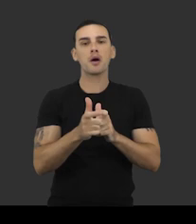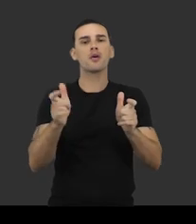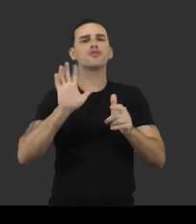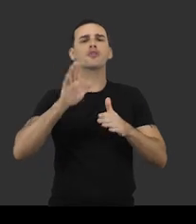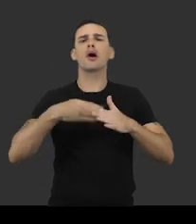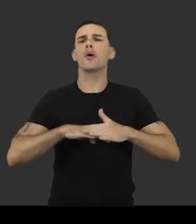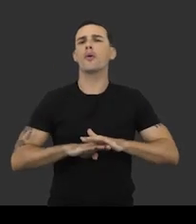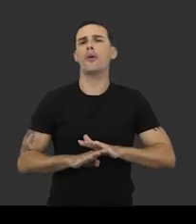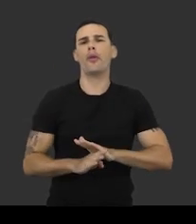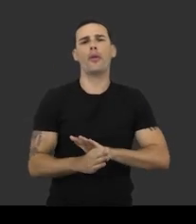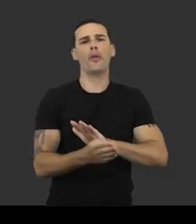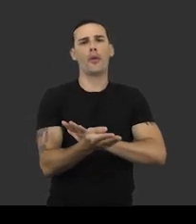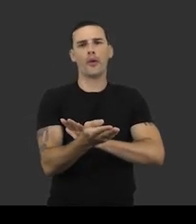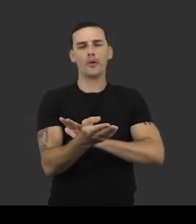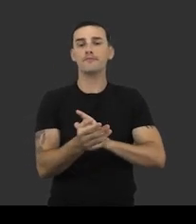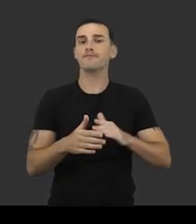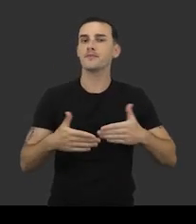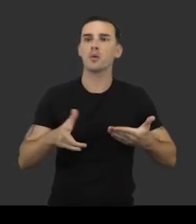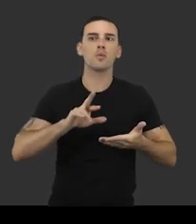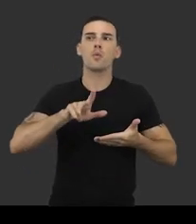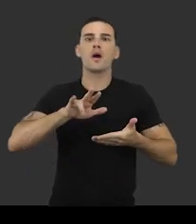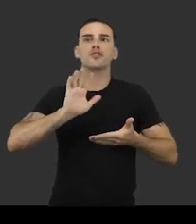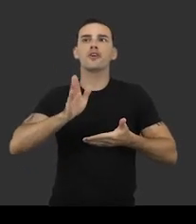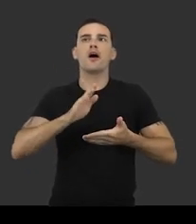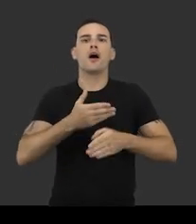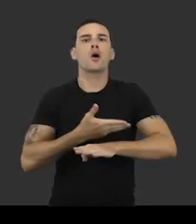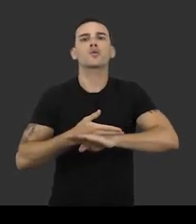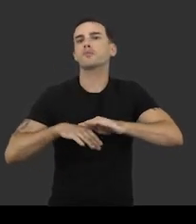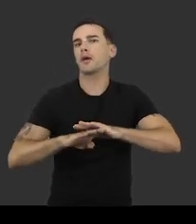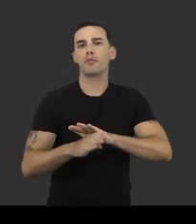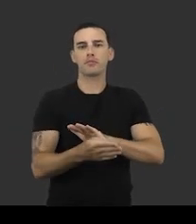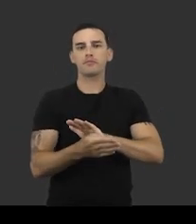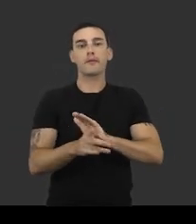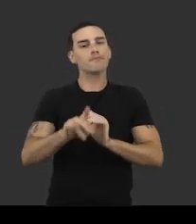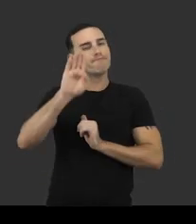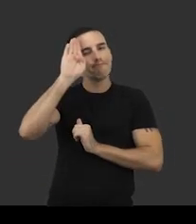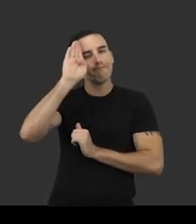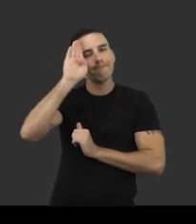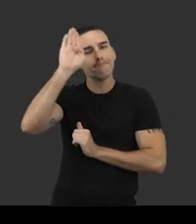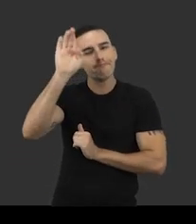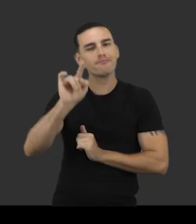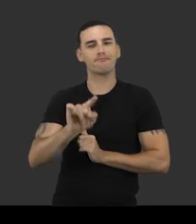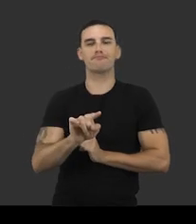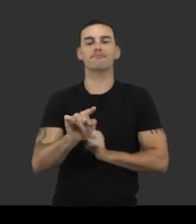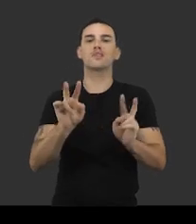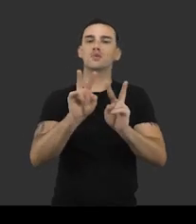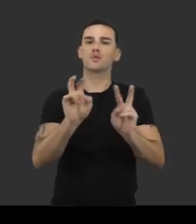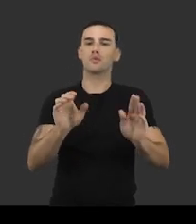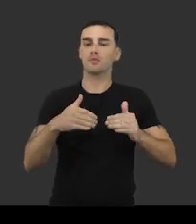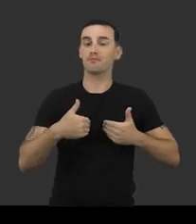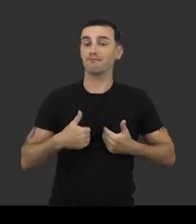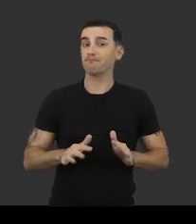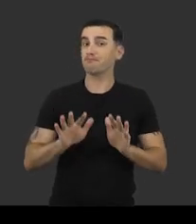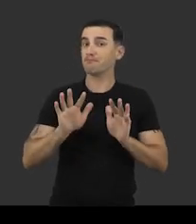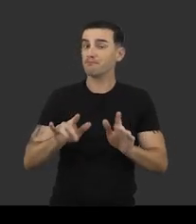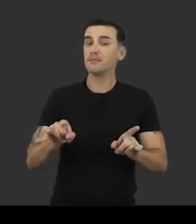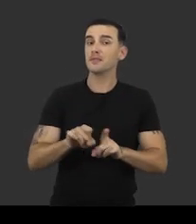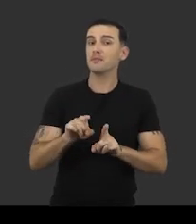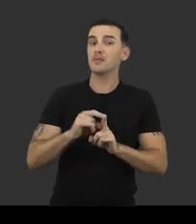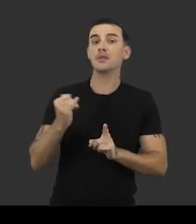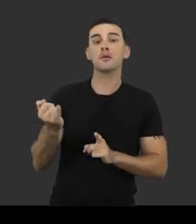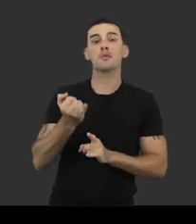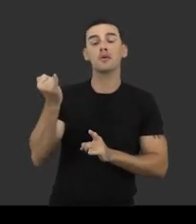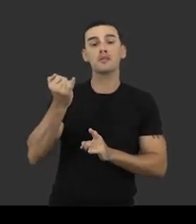está acostumada, não é aquilo que é o habitual, né? Isso é o ponto principal do autismo. Mas é importante também